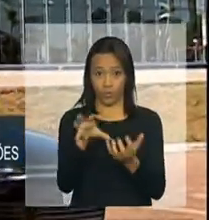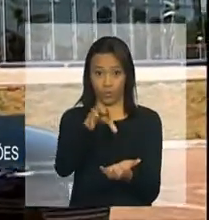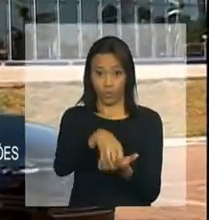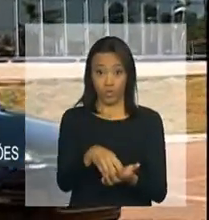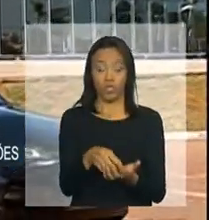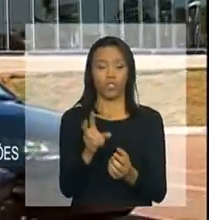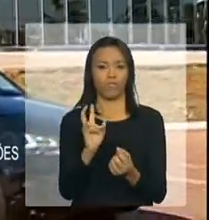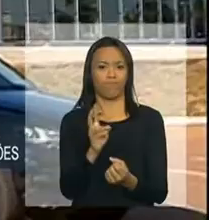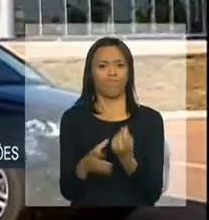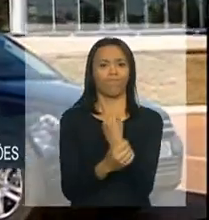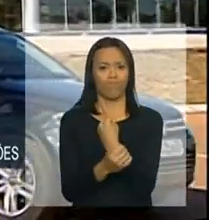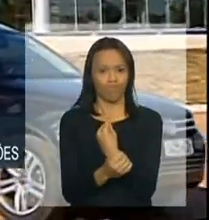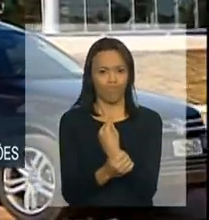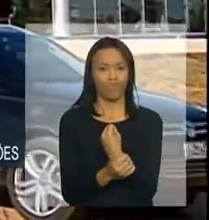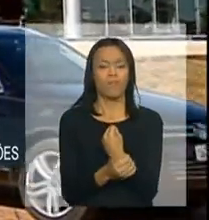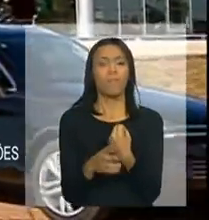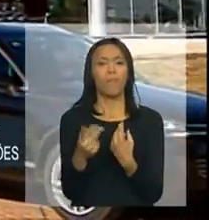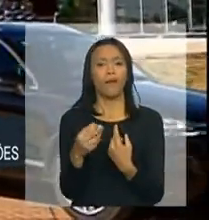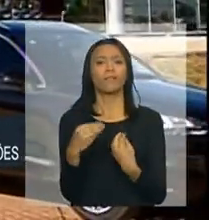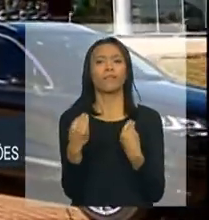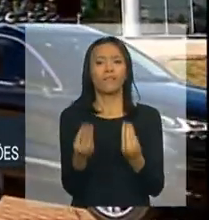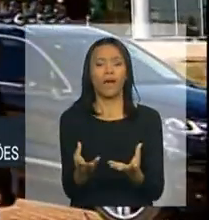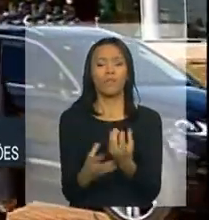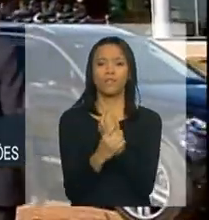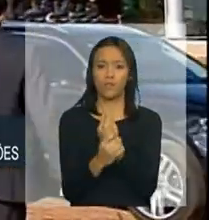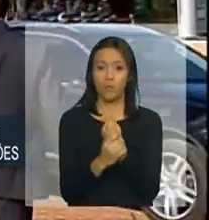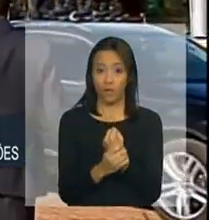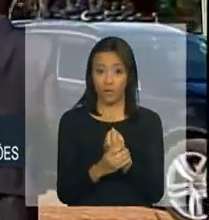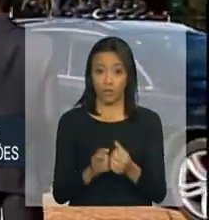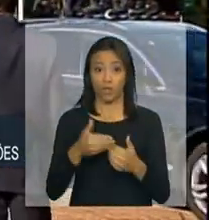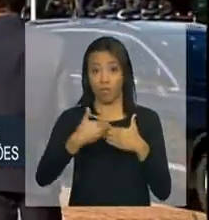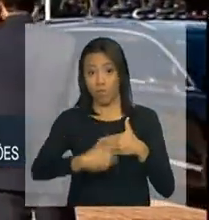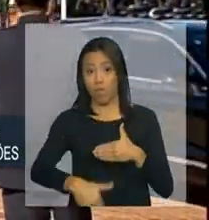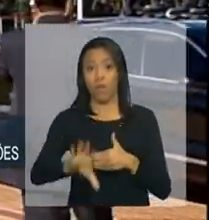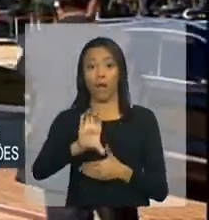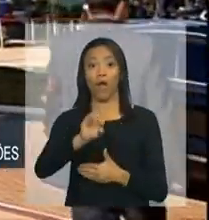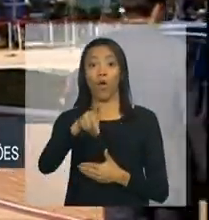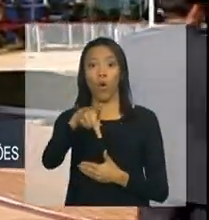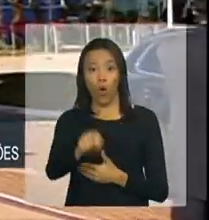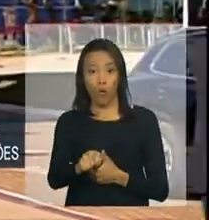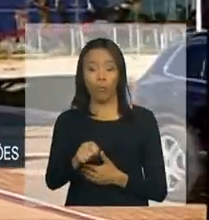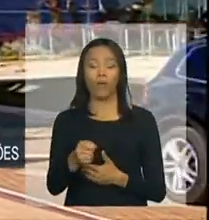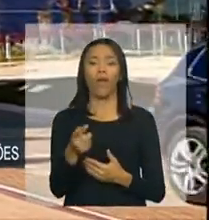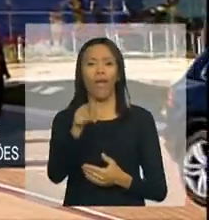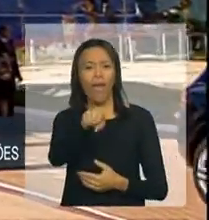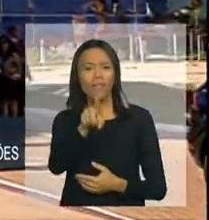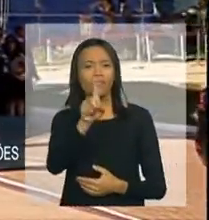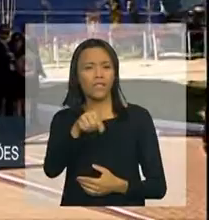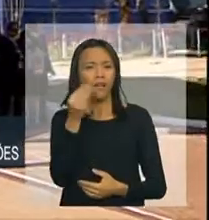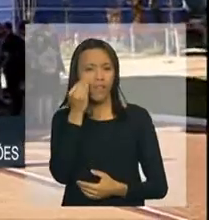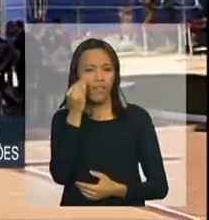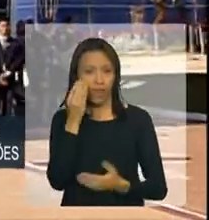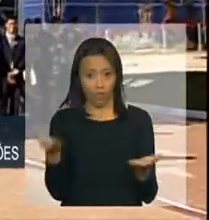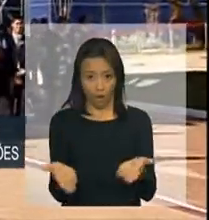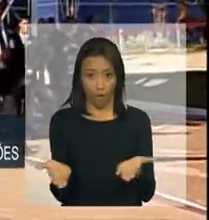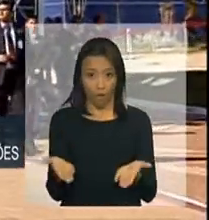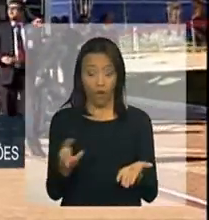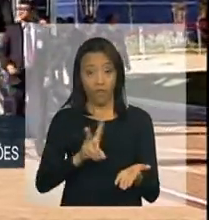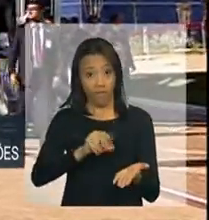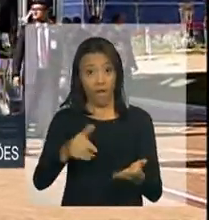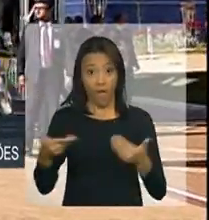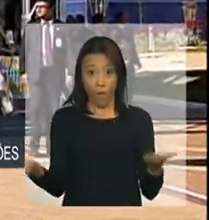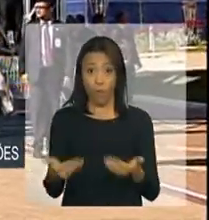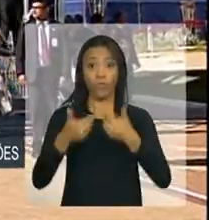de comando e controle móvel para a segurança da Copa das Confederações essa unidade que você vê na tela está sendo